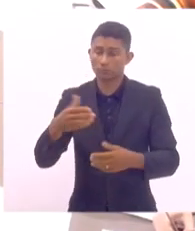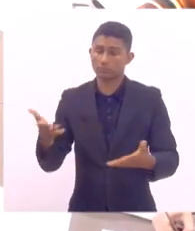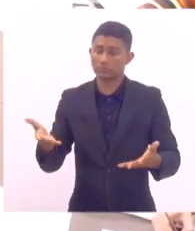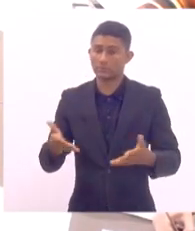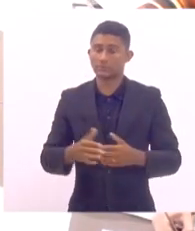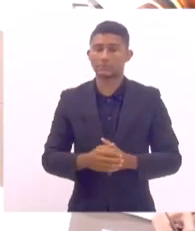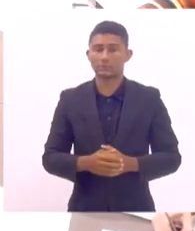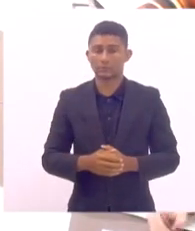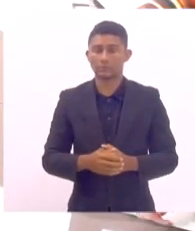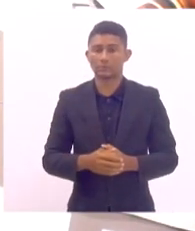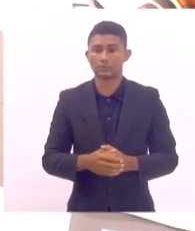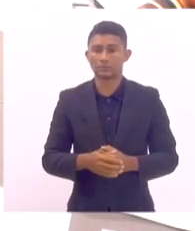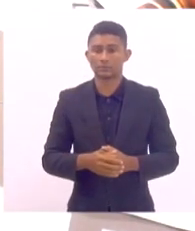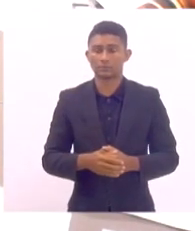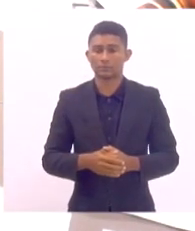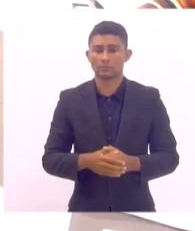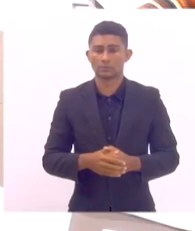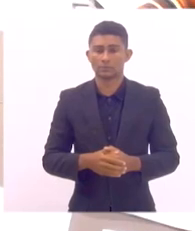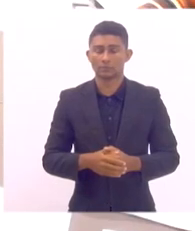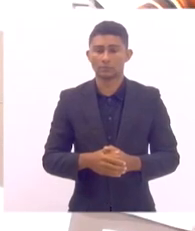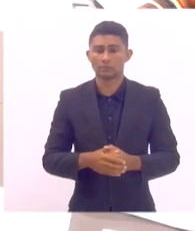aí.